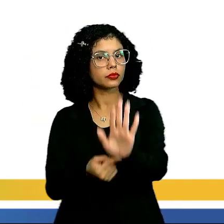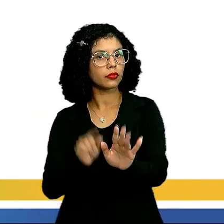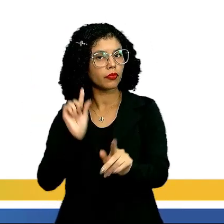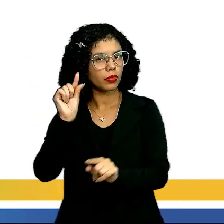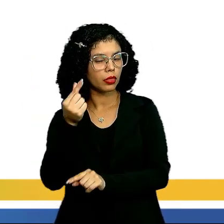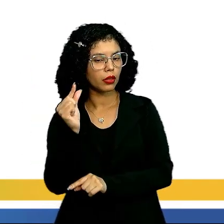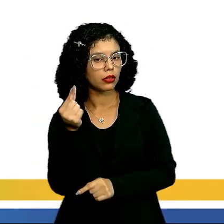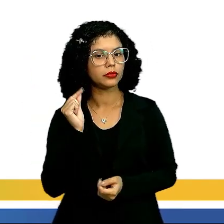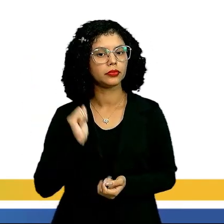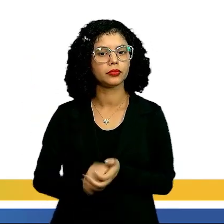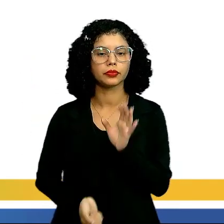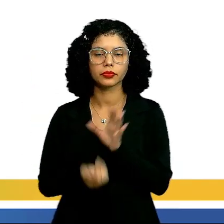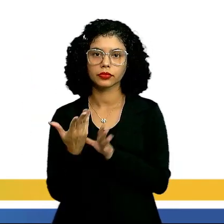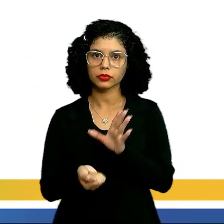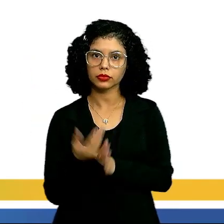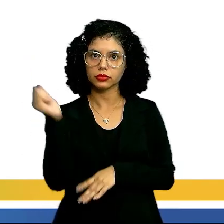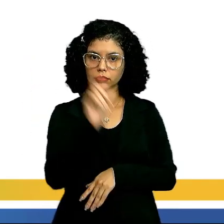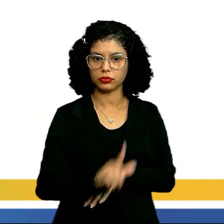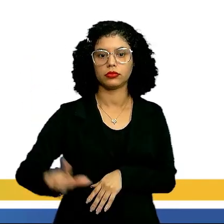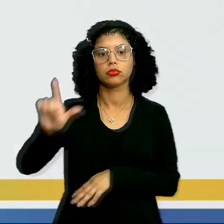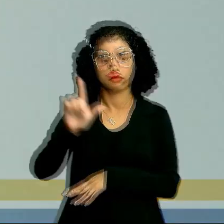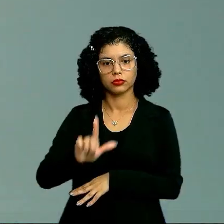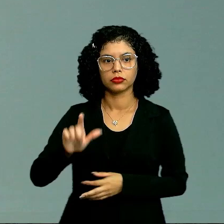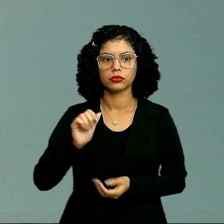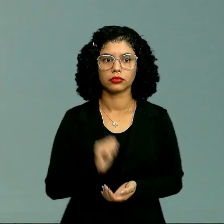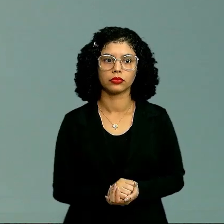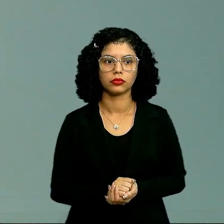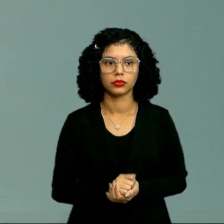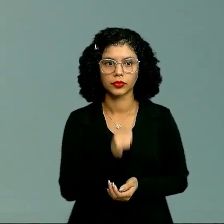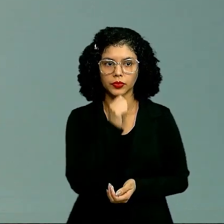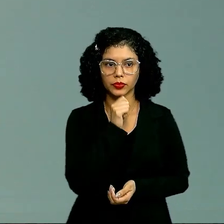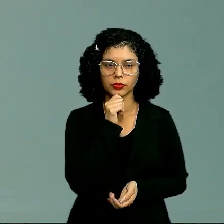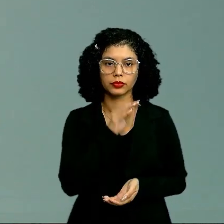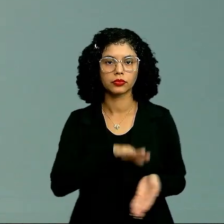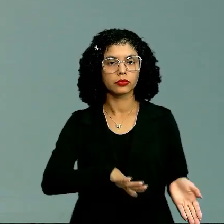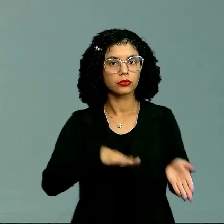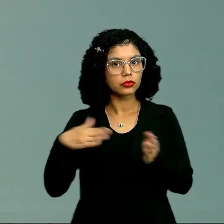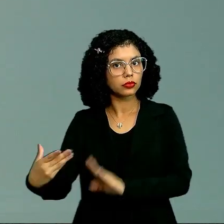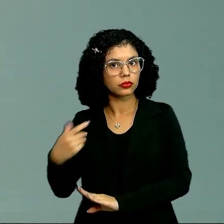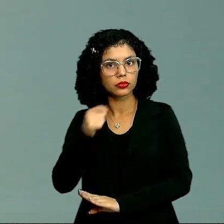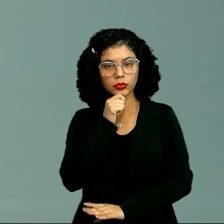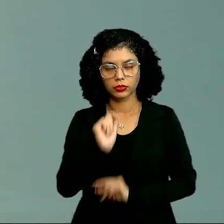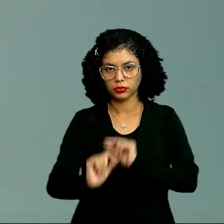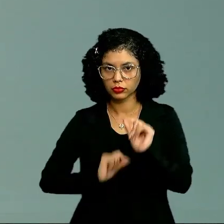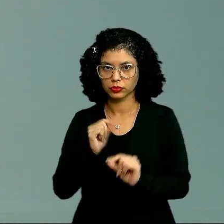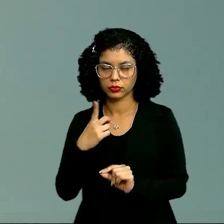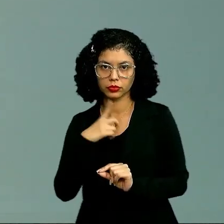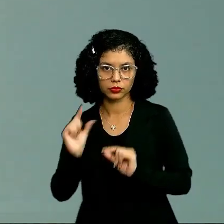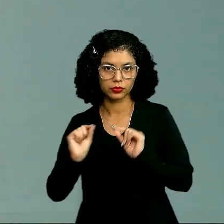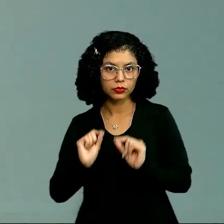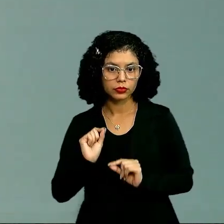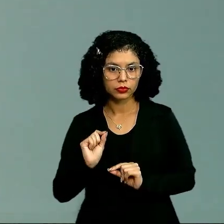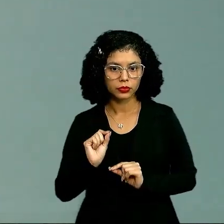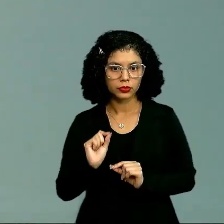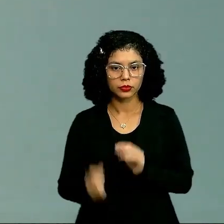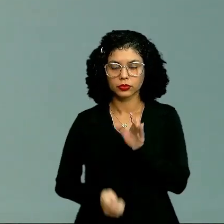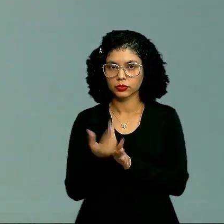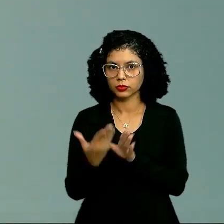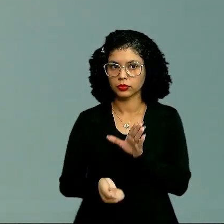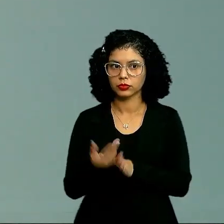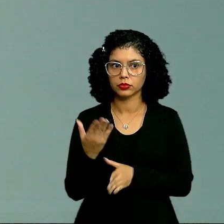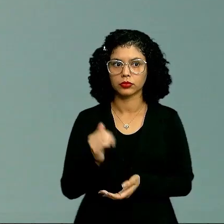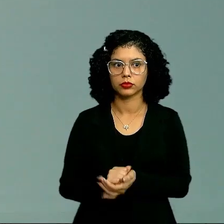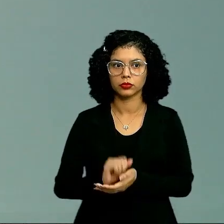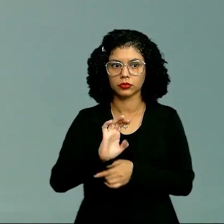um pouco da produção literária. Inclusive, na parte 2, a gente vai ter a